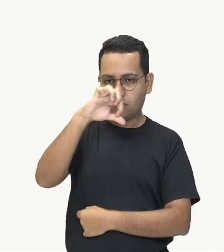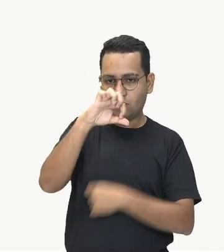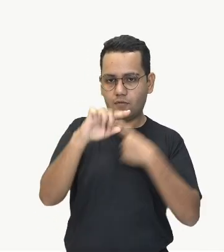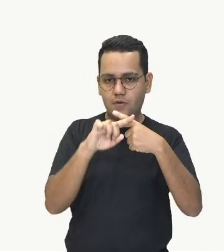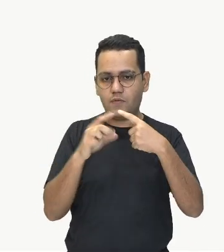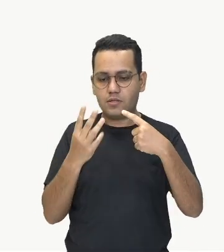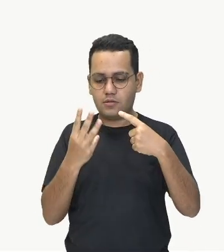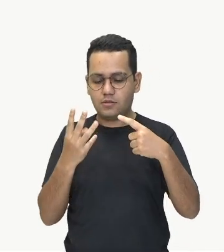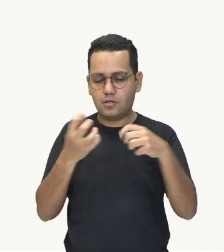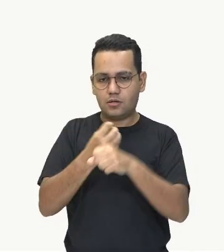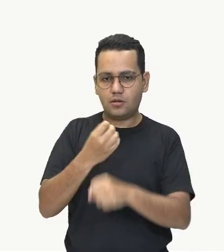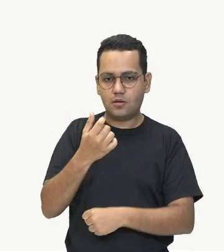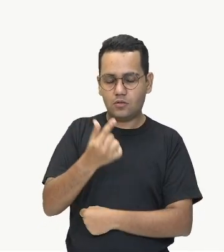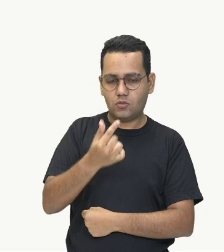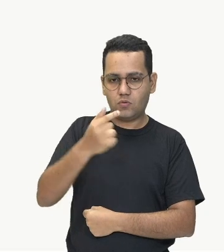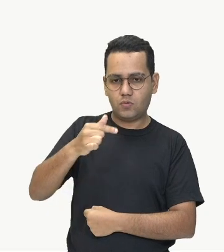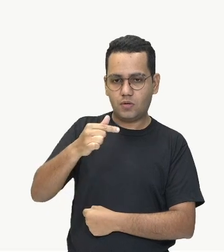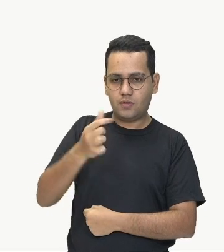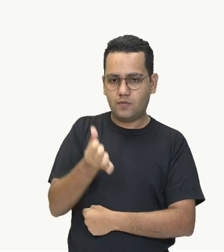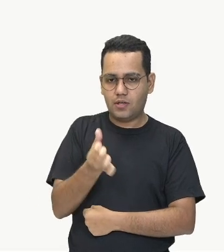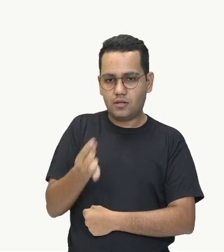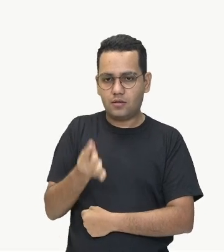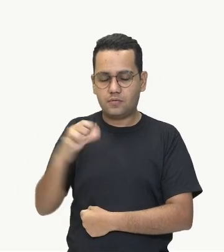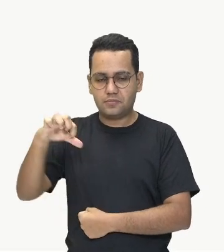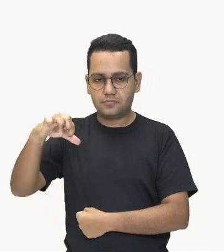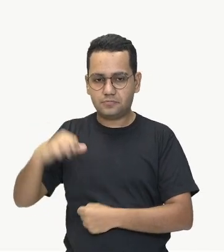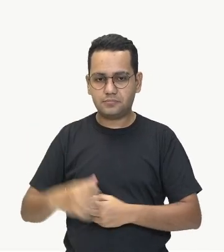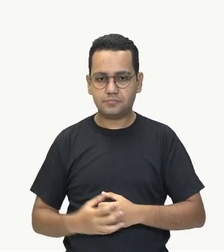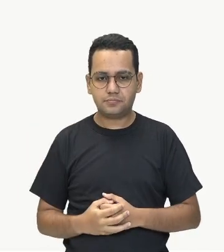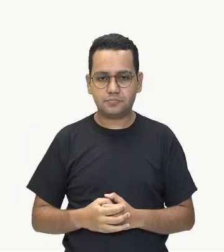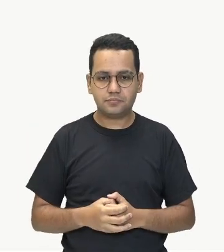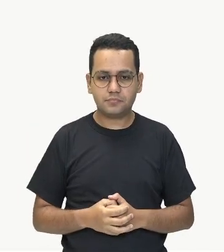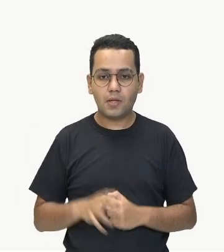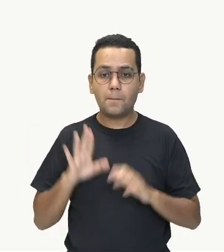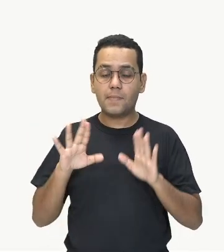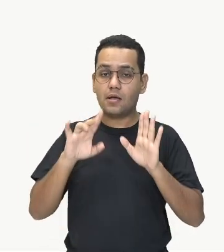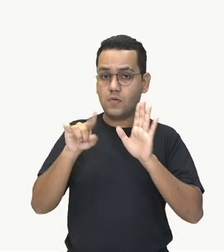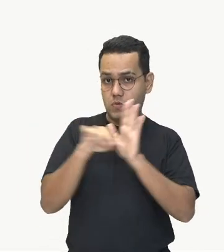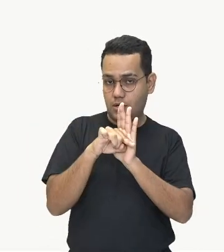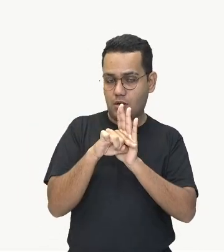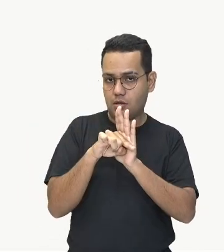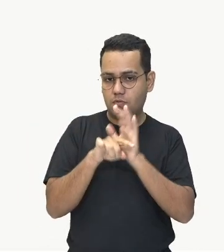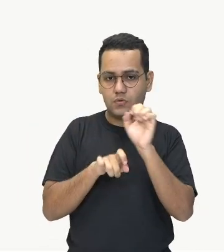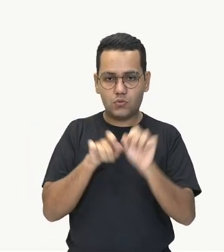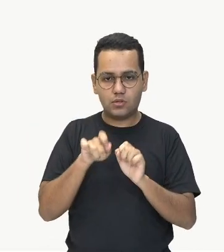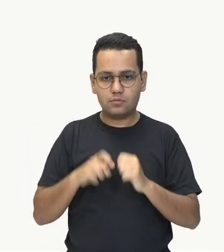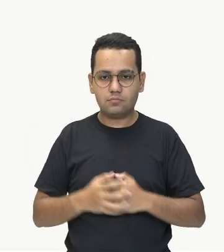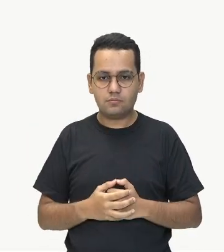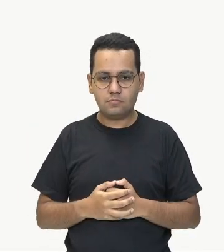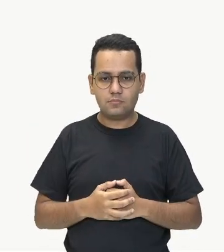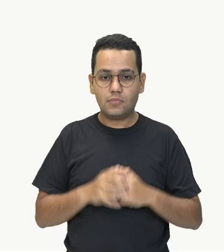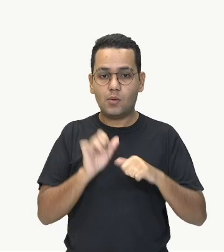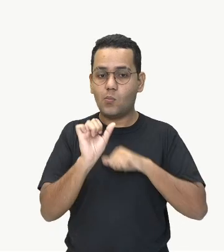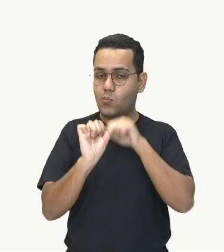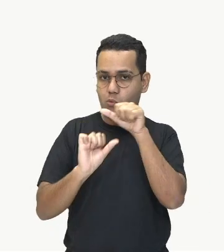então 276,9 só que esse negativo quando sai ele vai trocar esse positivo